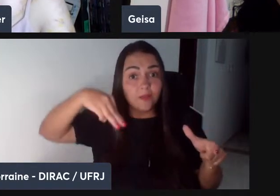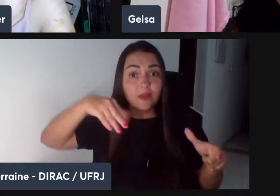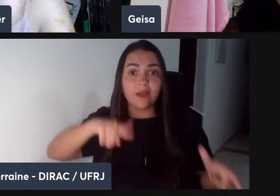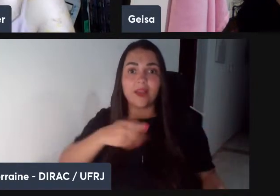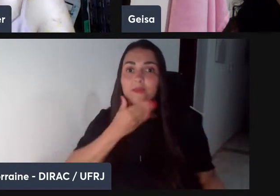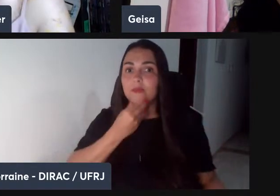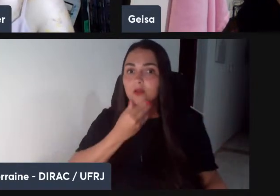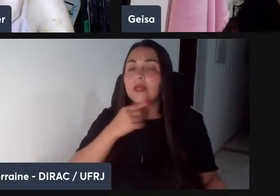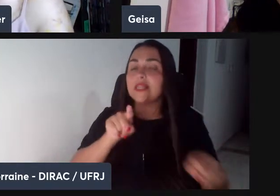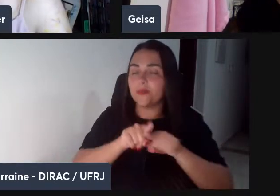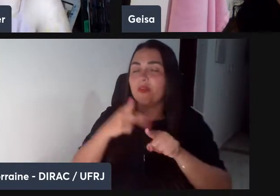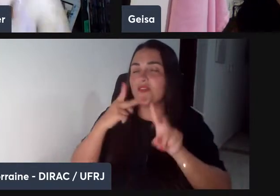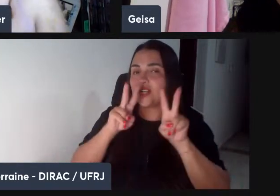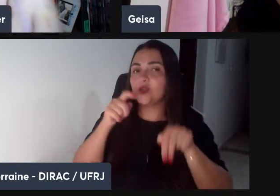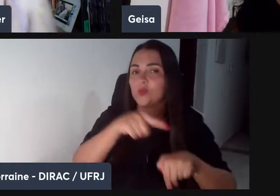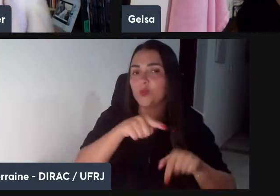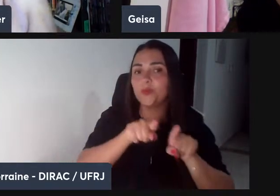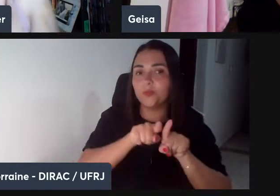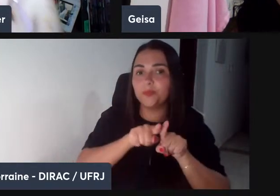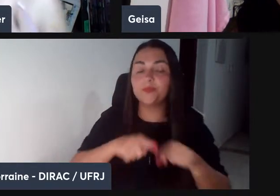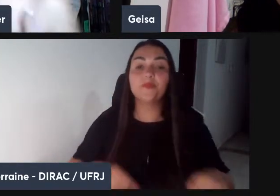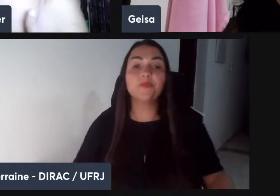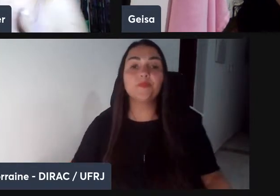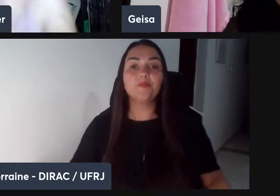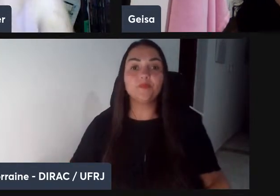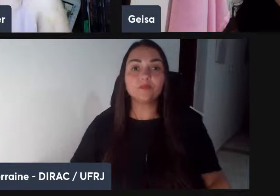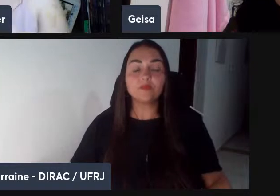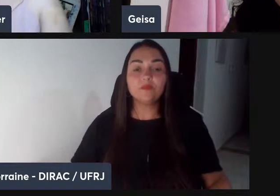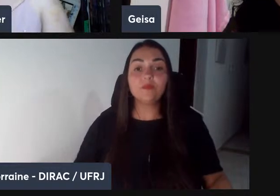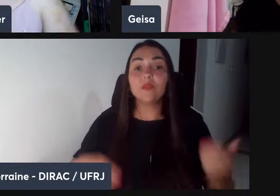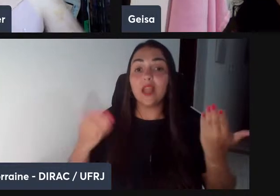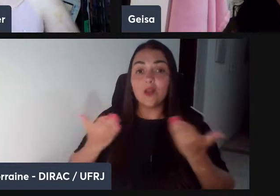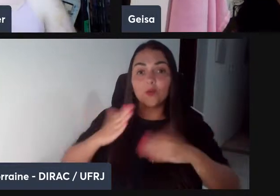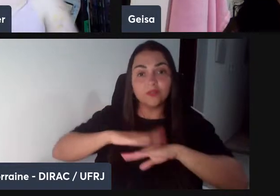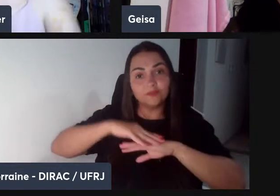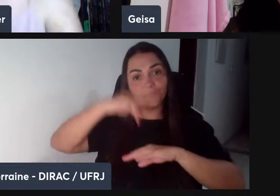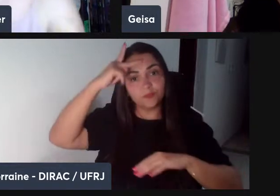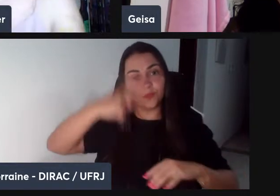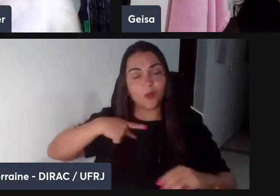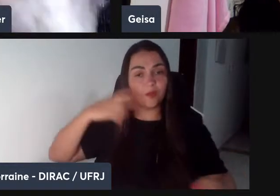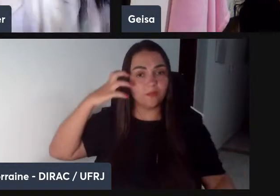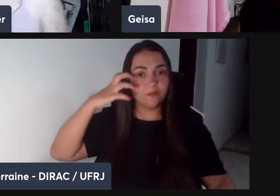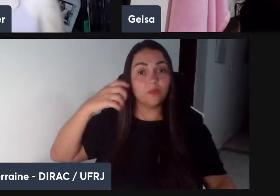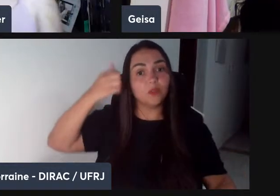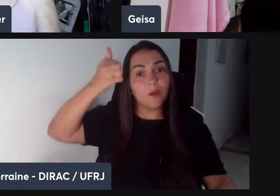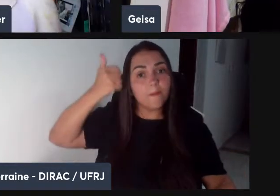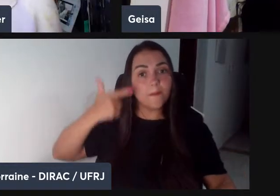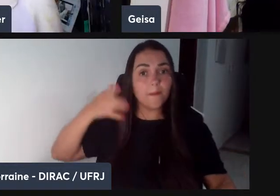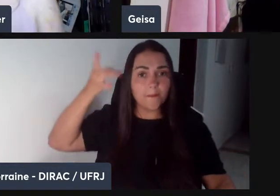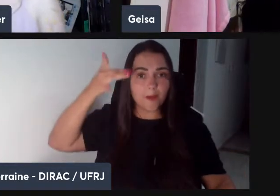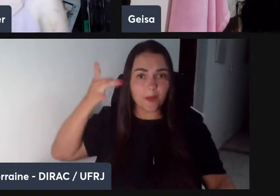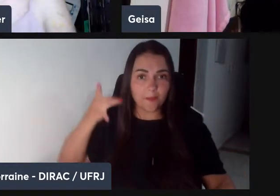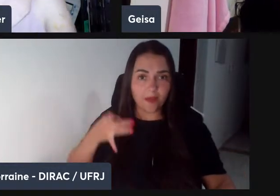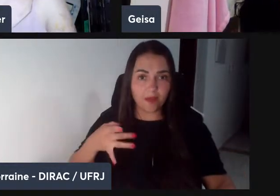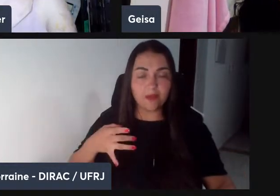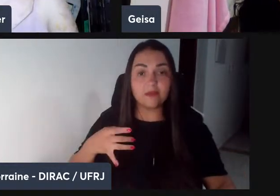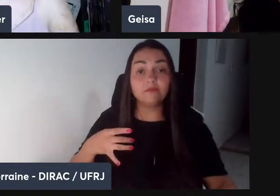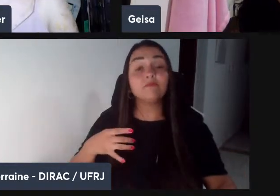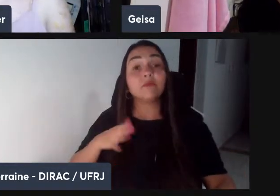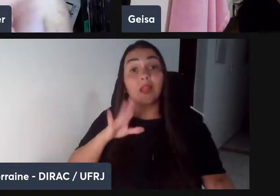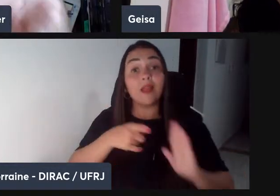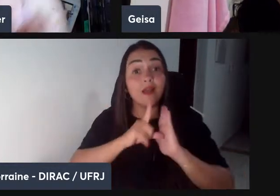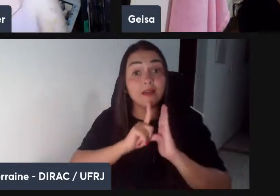falar também um pouco sobre isso. Agora eu vou me descrever, tá? Ah, e antes de me descrever, já